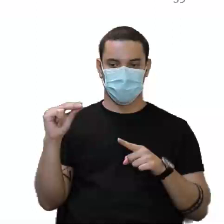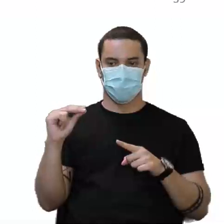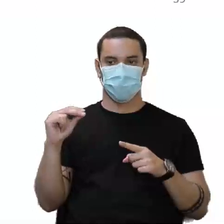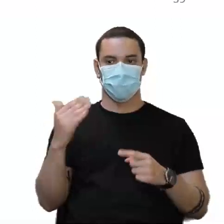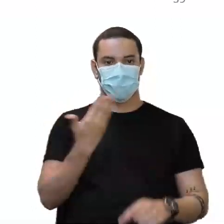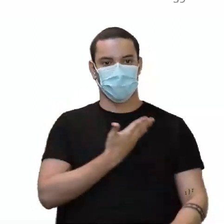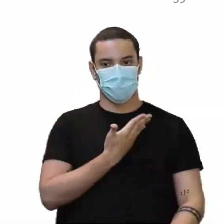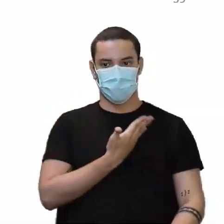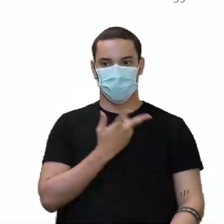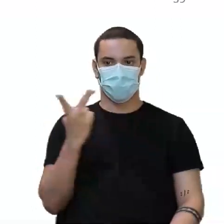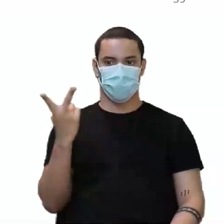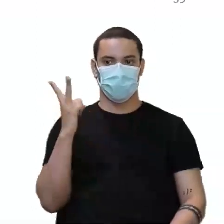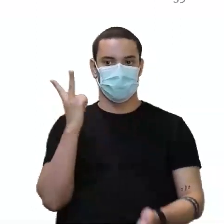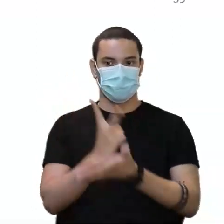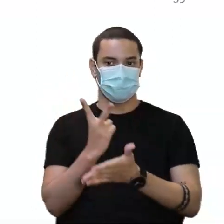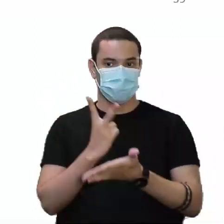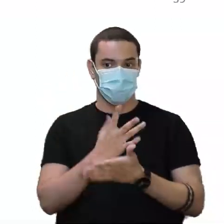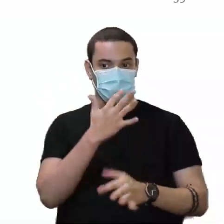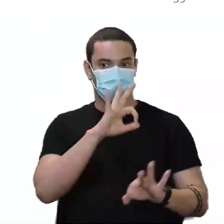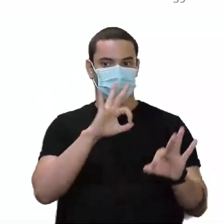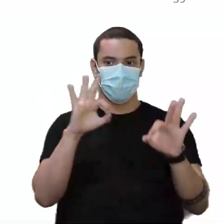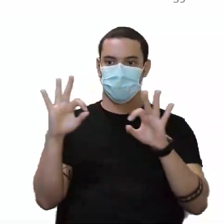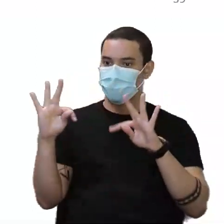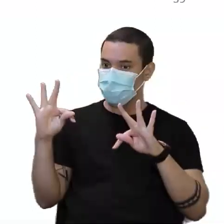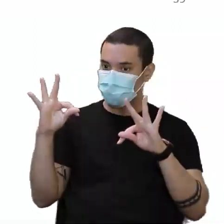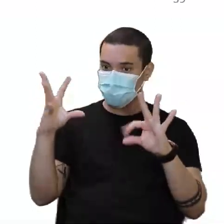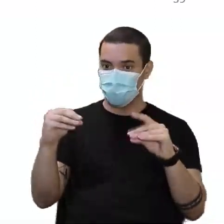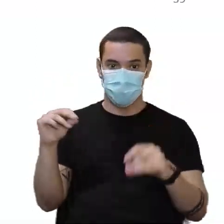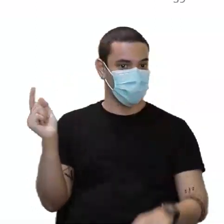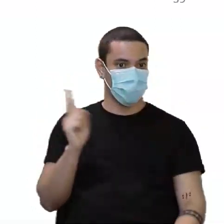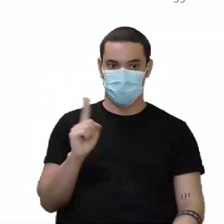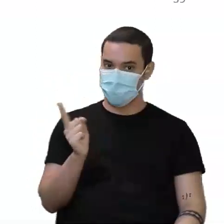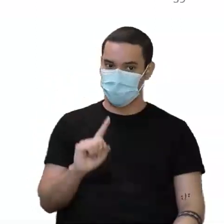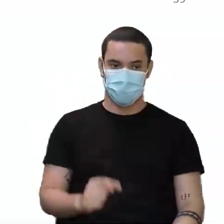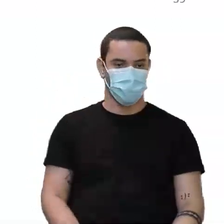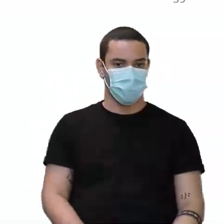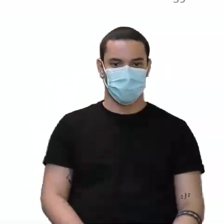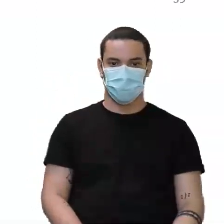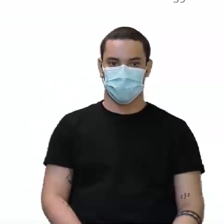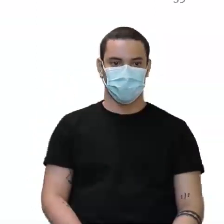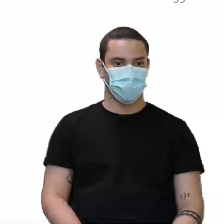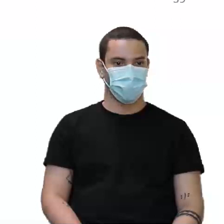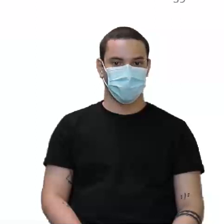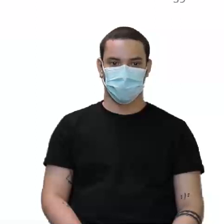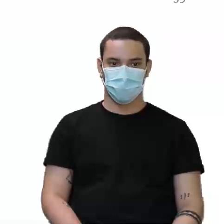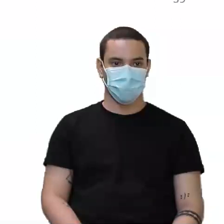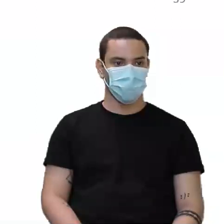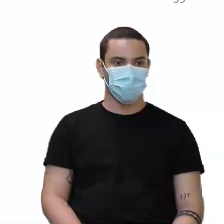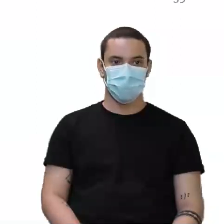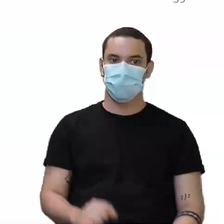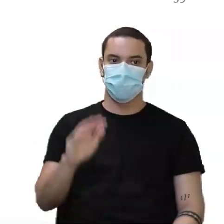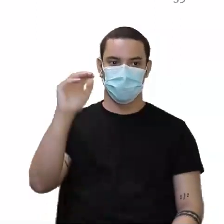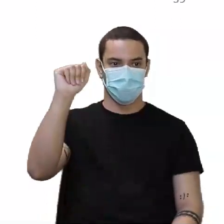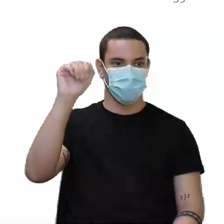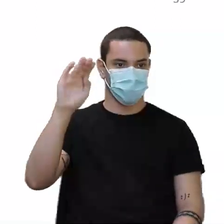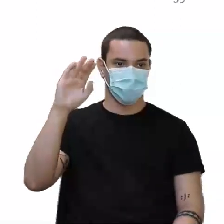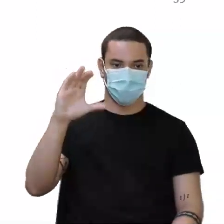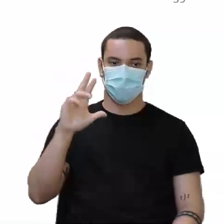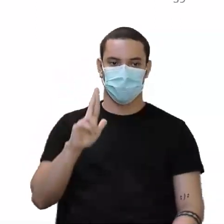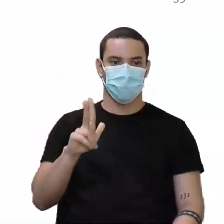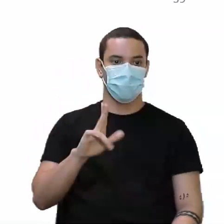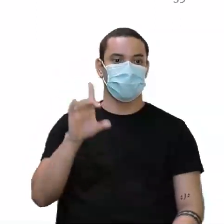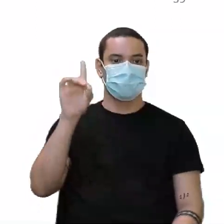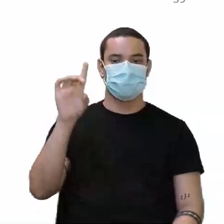amigos de Dani e Emily sempre assistem a todas as apresentações da dupla? Não, porque foi a primeira vez, falaram lá, a primeira vez que eles